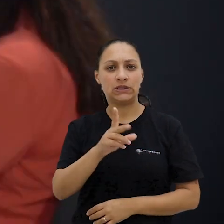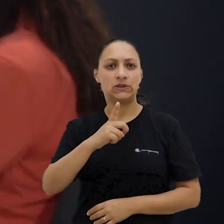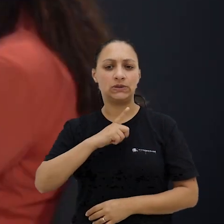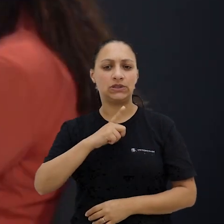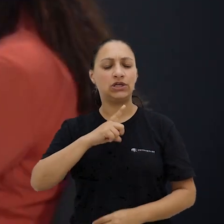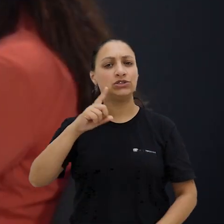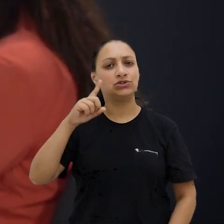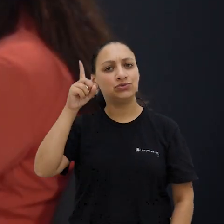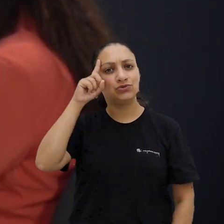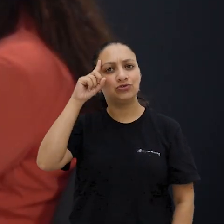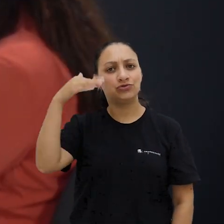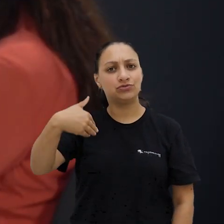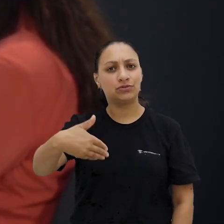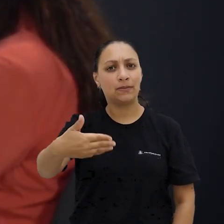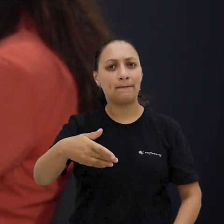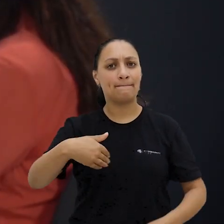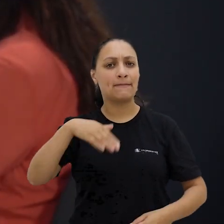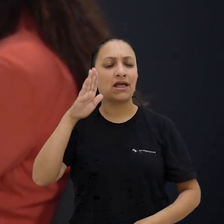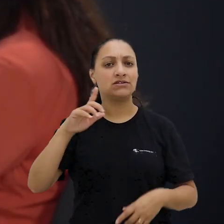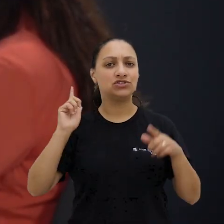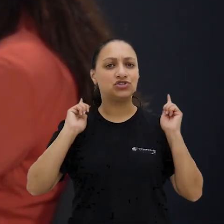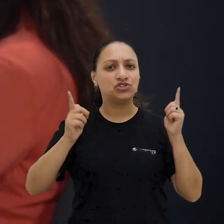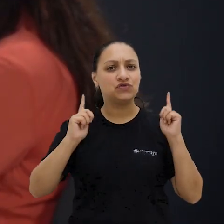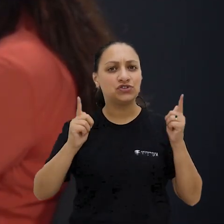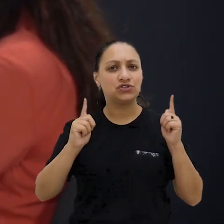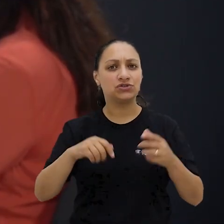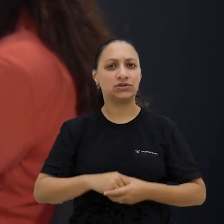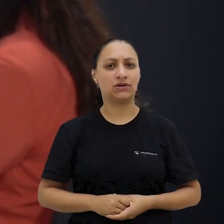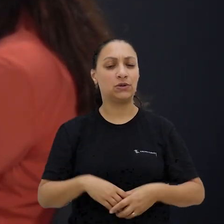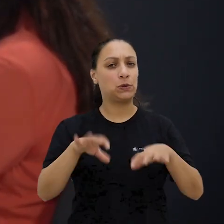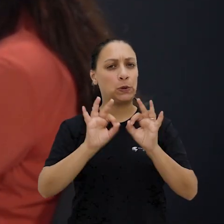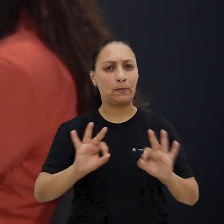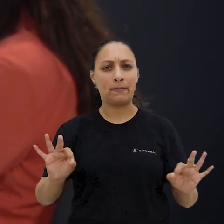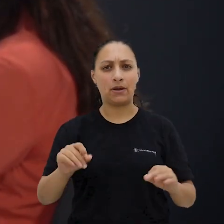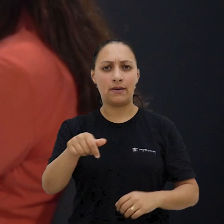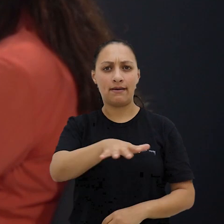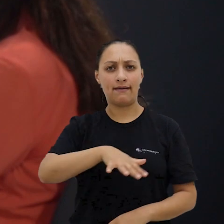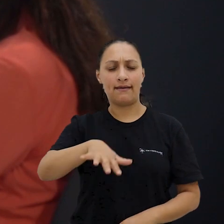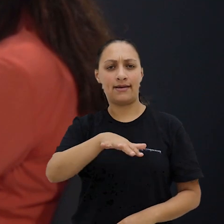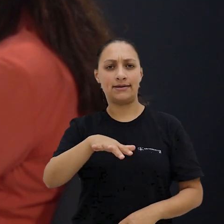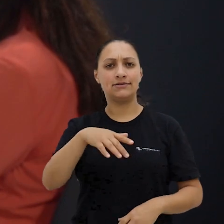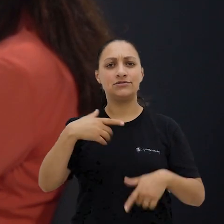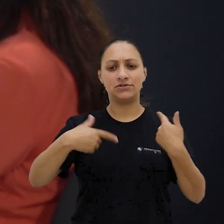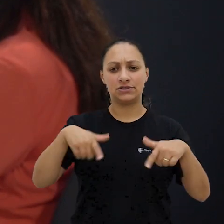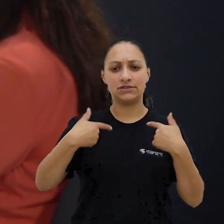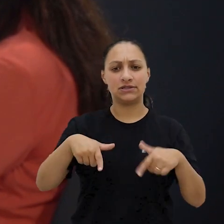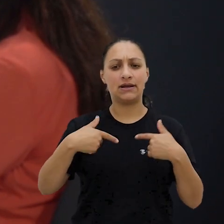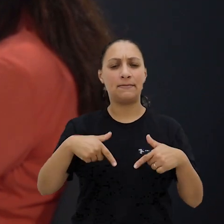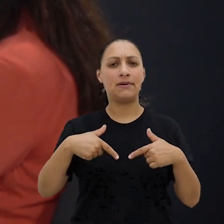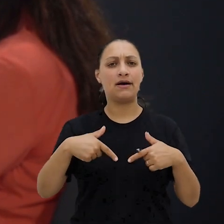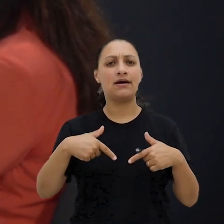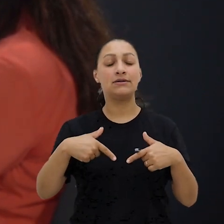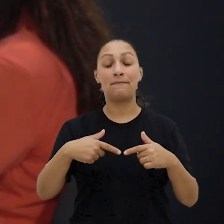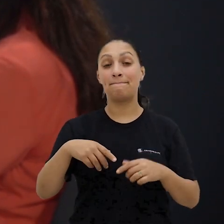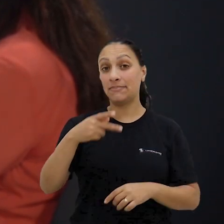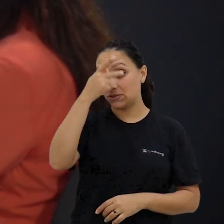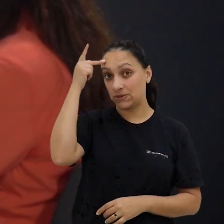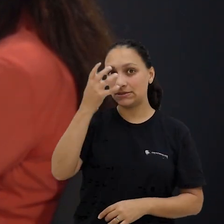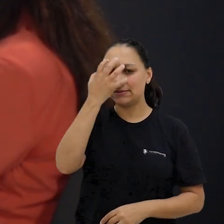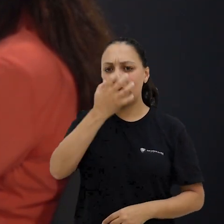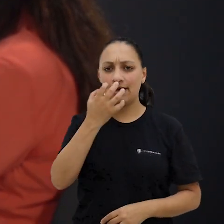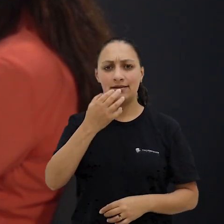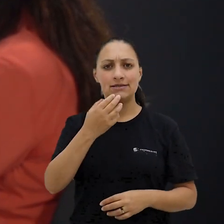ter um dia a dia mais divertido. Normalmente, né, o mercado de trabalho correlaciona diretamente pessoas sérias com